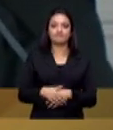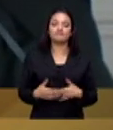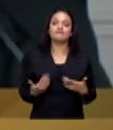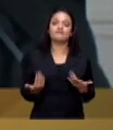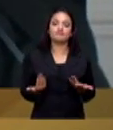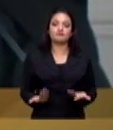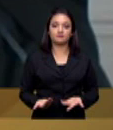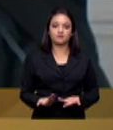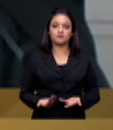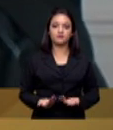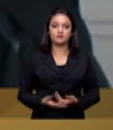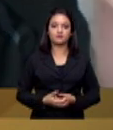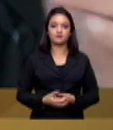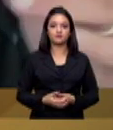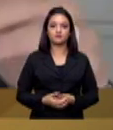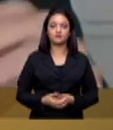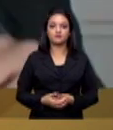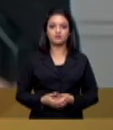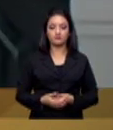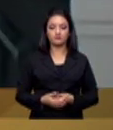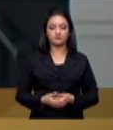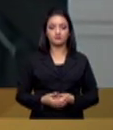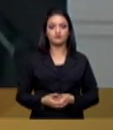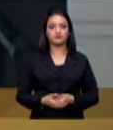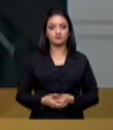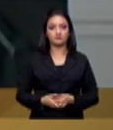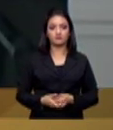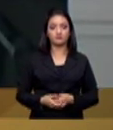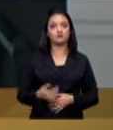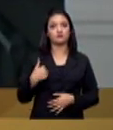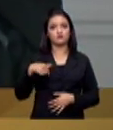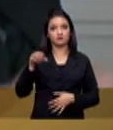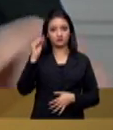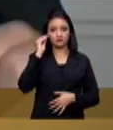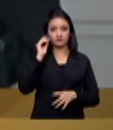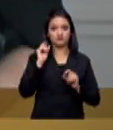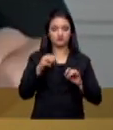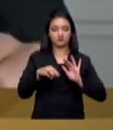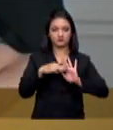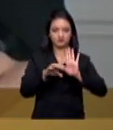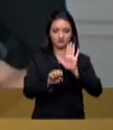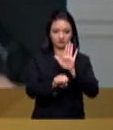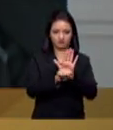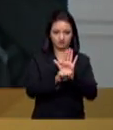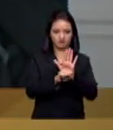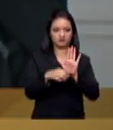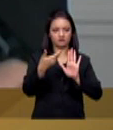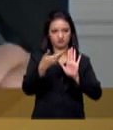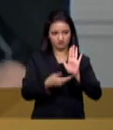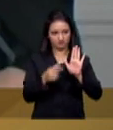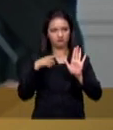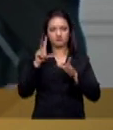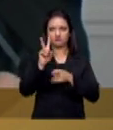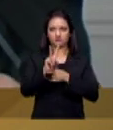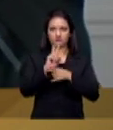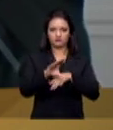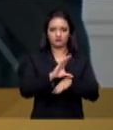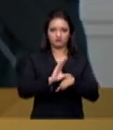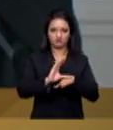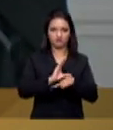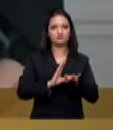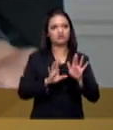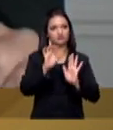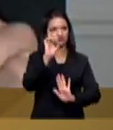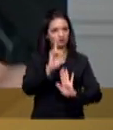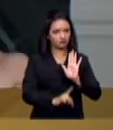presidente, entendo íncito ao mandado de segurança a proteção constitucional do direito líquido e